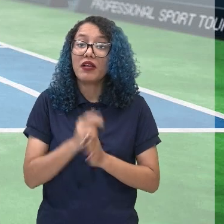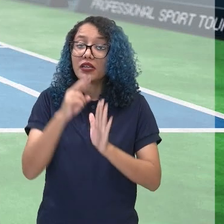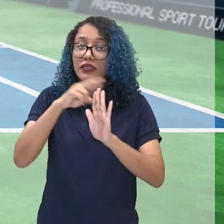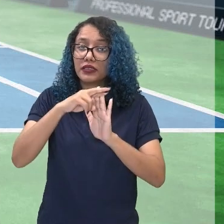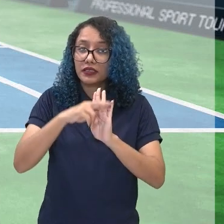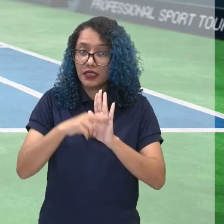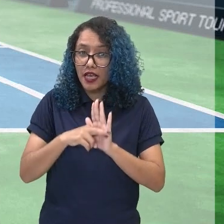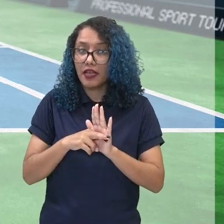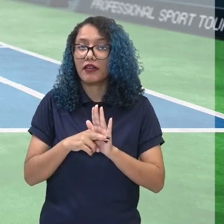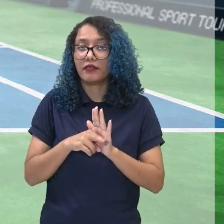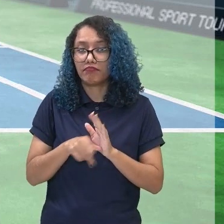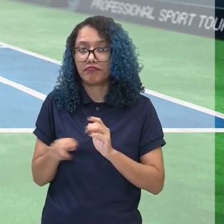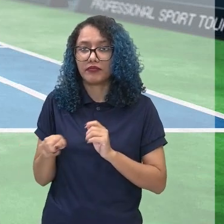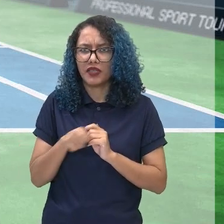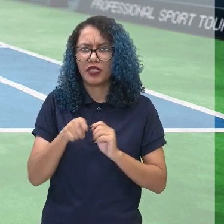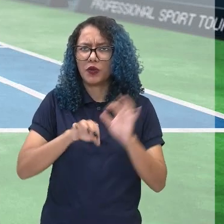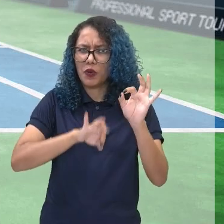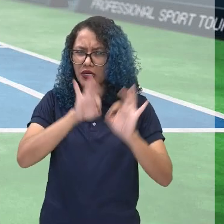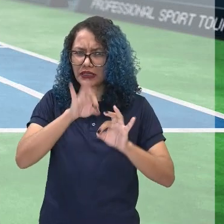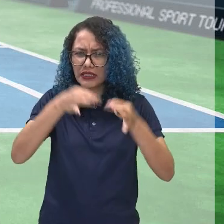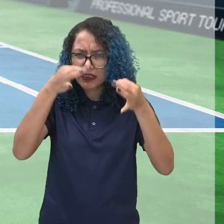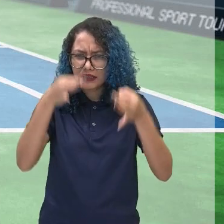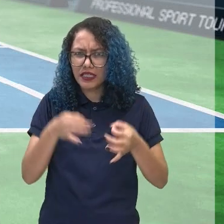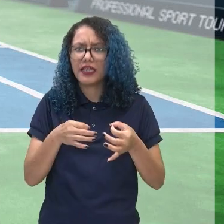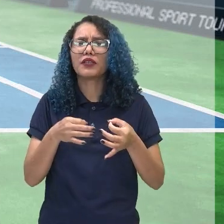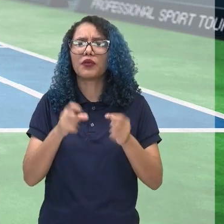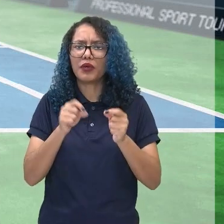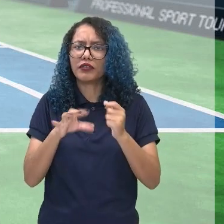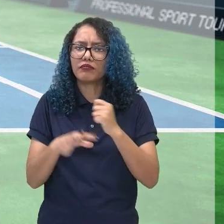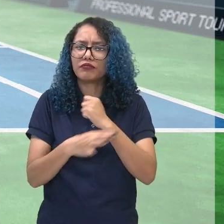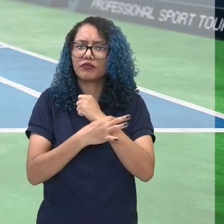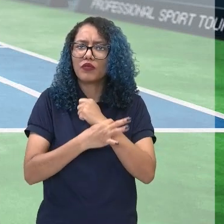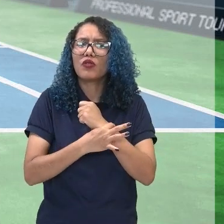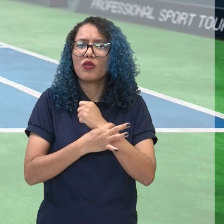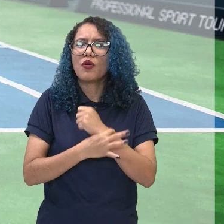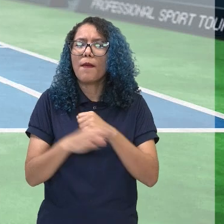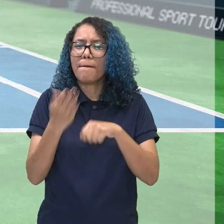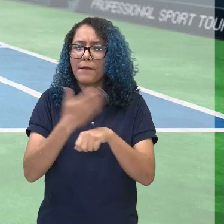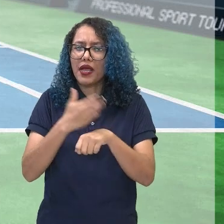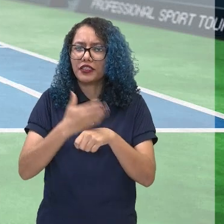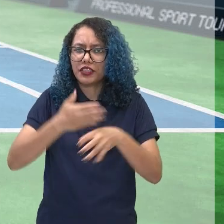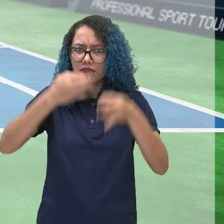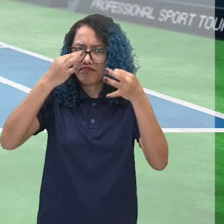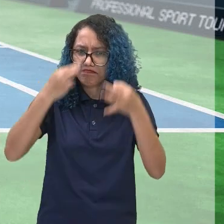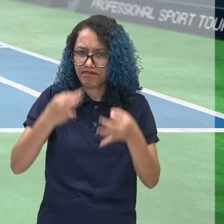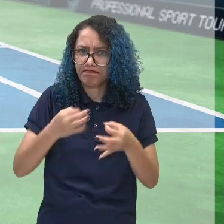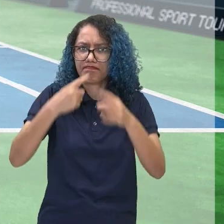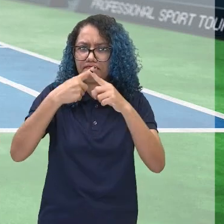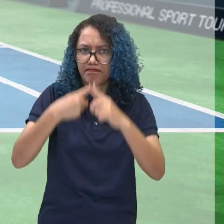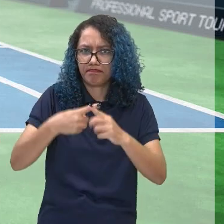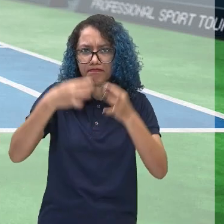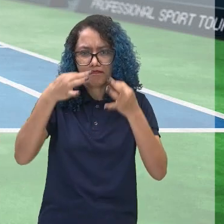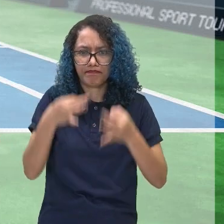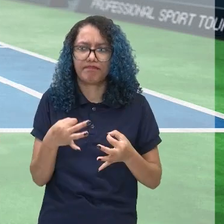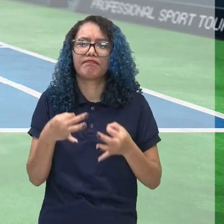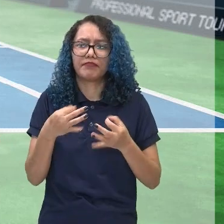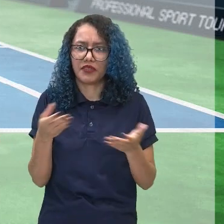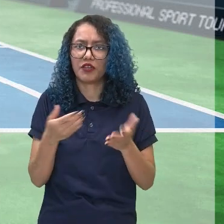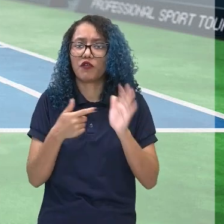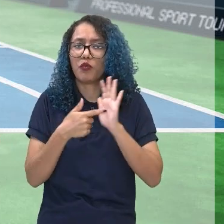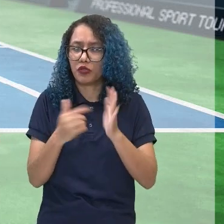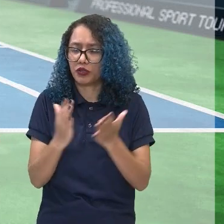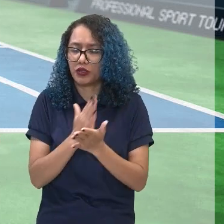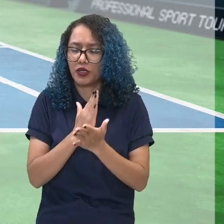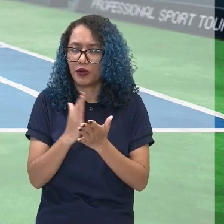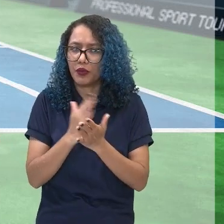são bem estruturadas para garantir ali um jogo justo e competitivo. E a gente vai conhecer algumas delas nos próximos textos